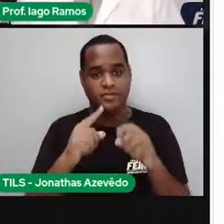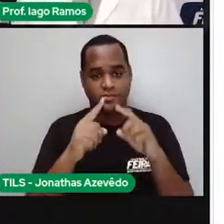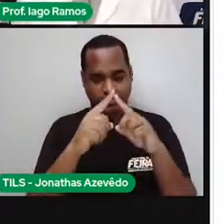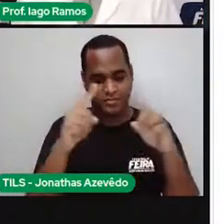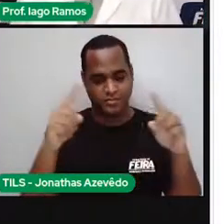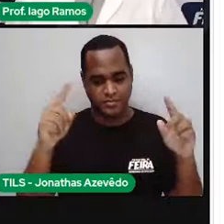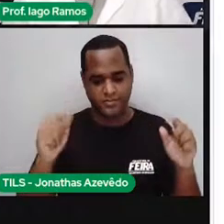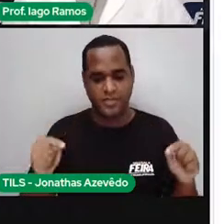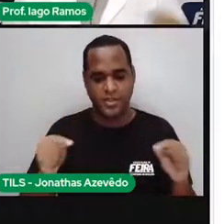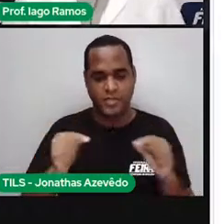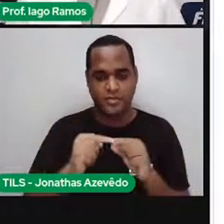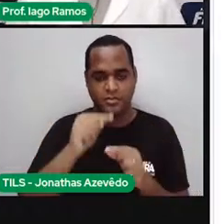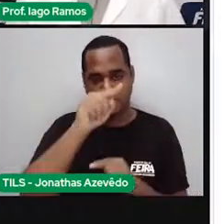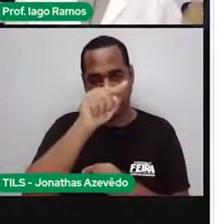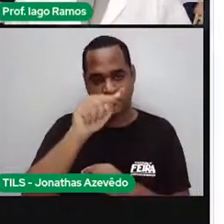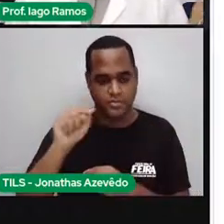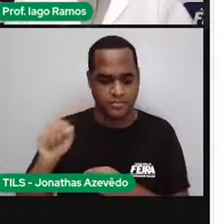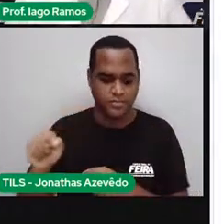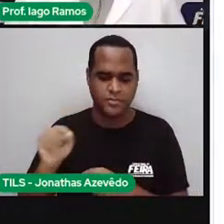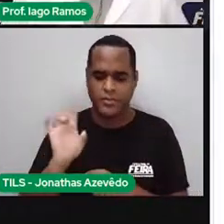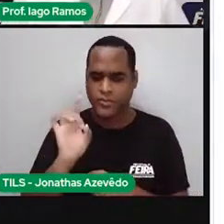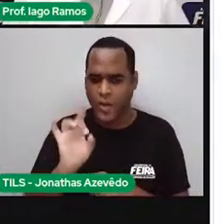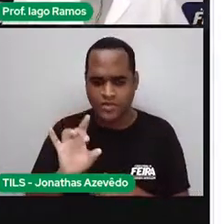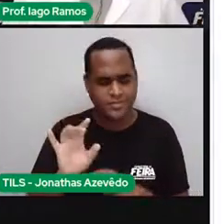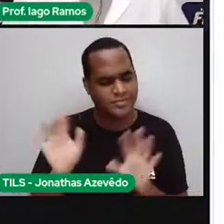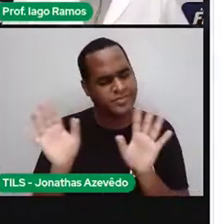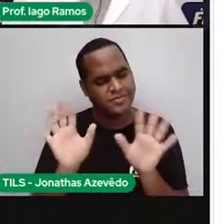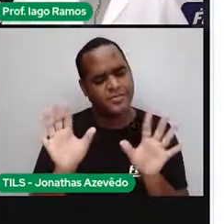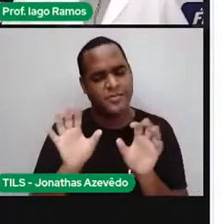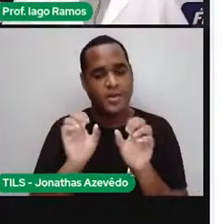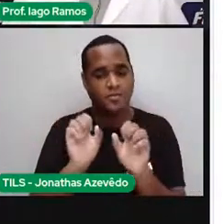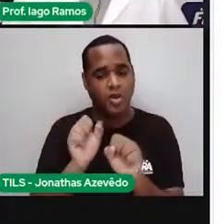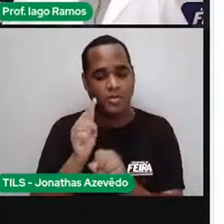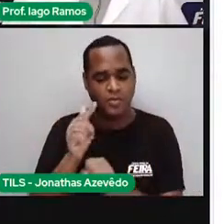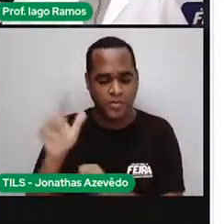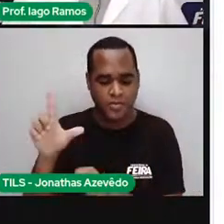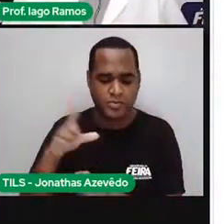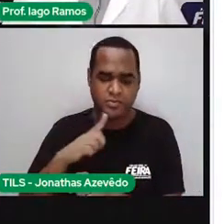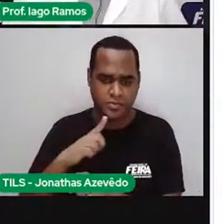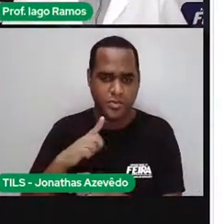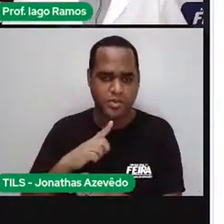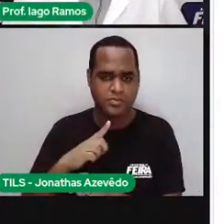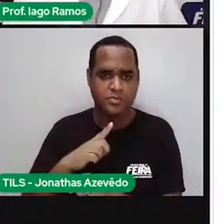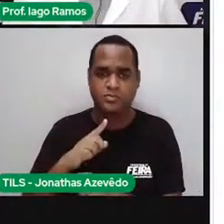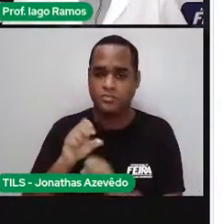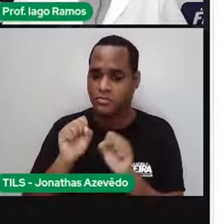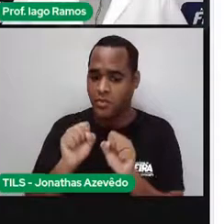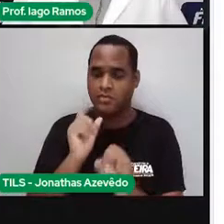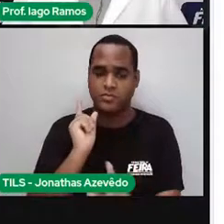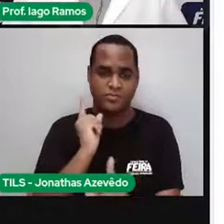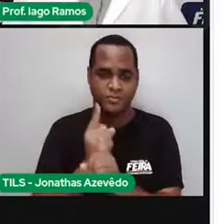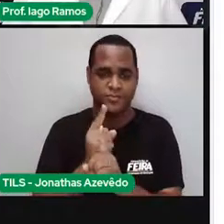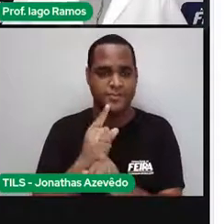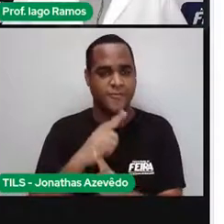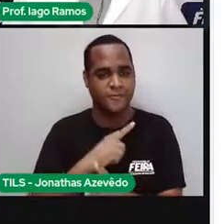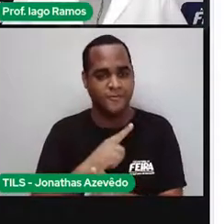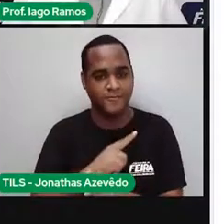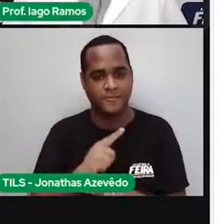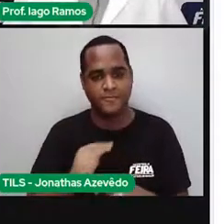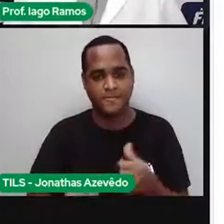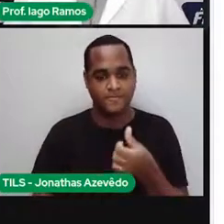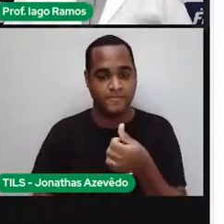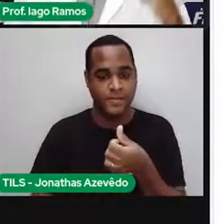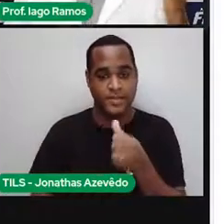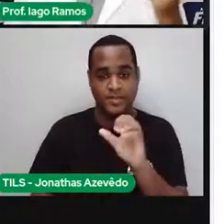retângulo mas só tem esse não pode ser esse daqui também ó bom então